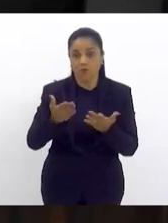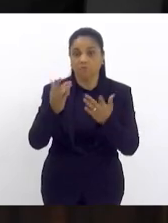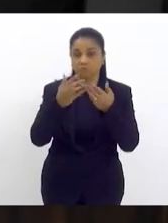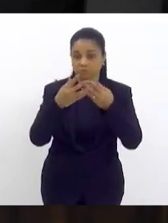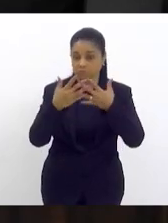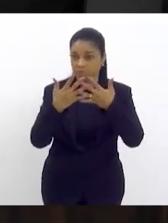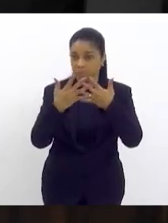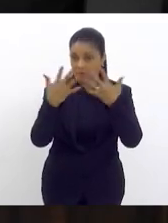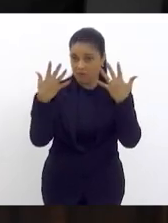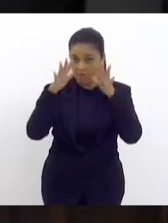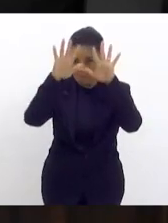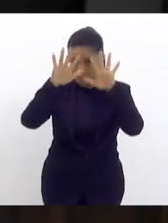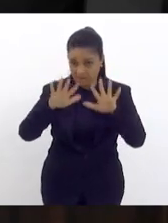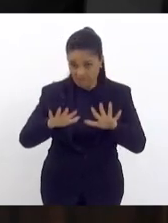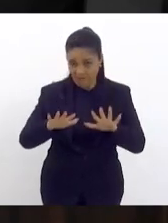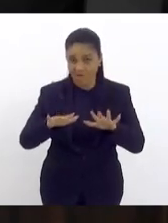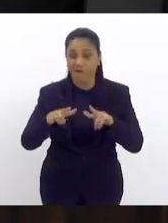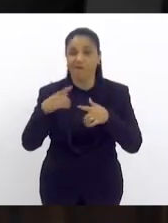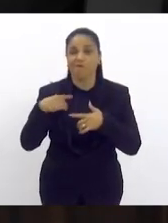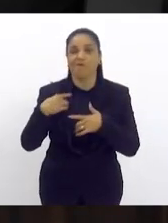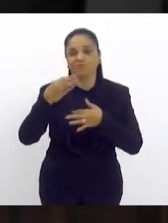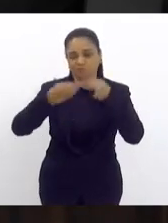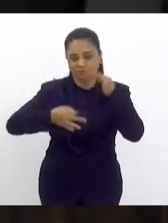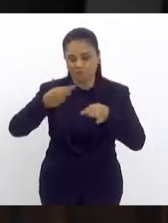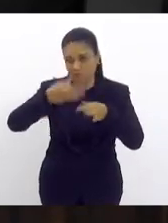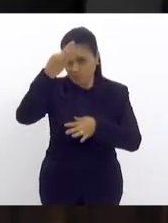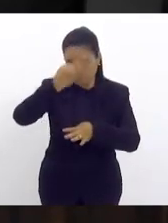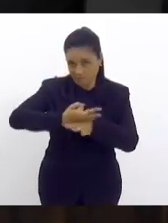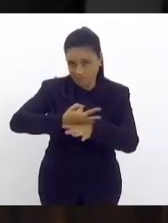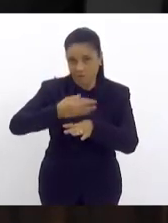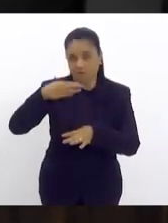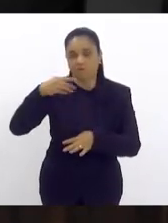justificada a deputada Marta Rocha